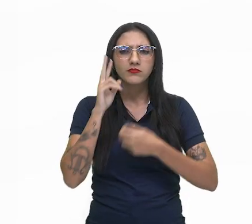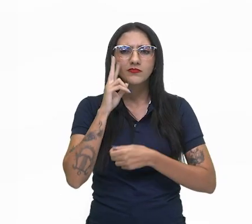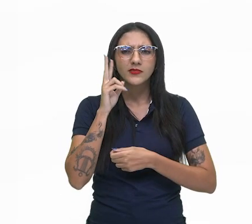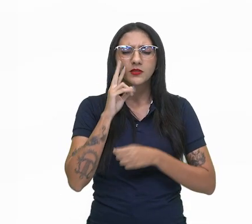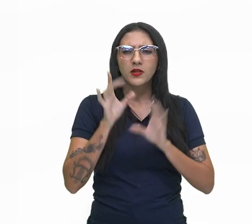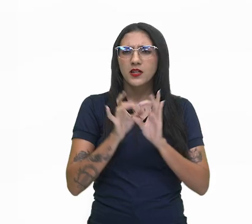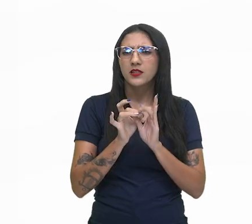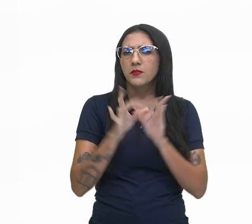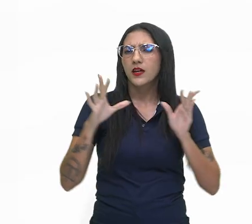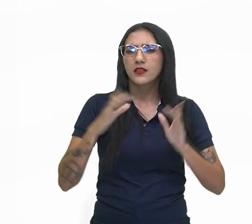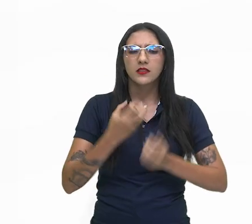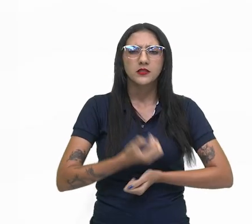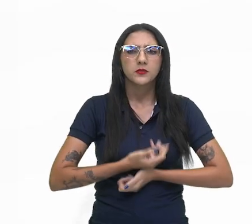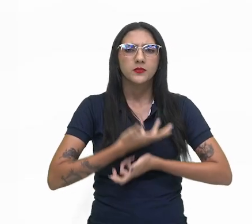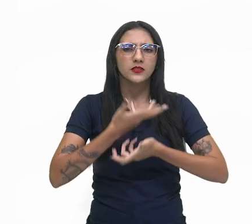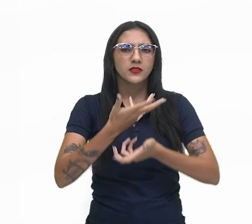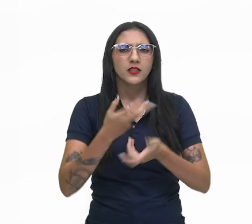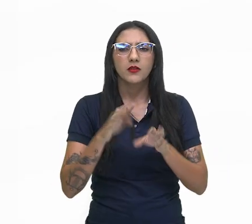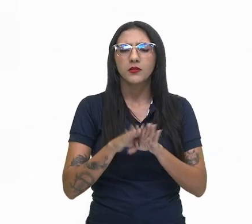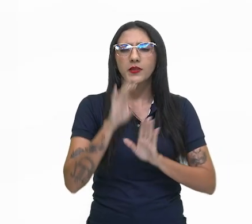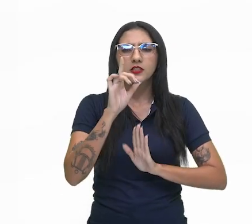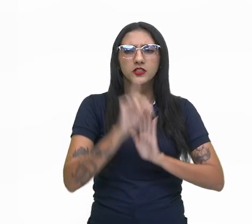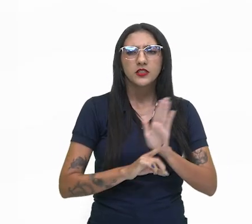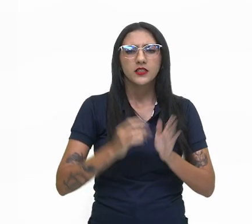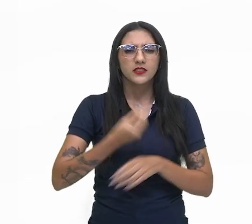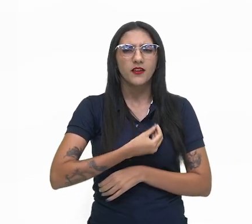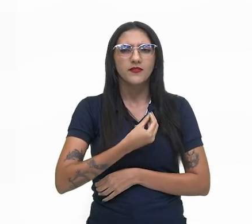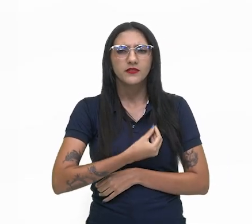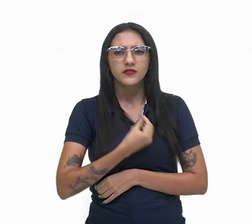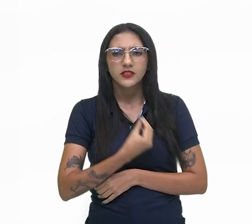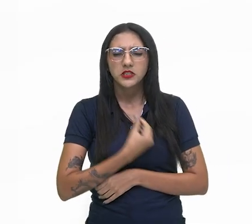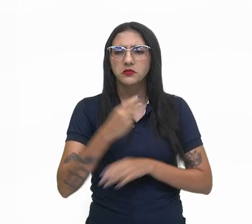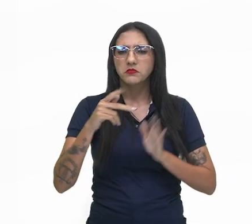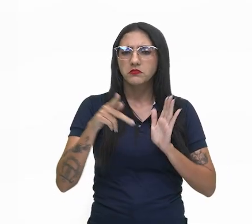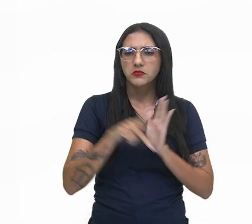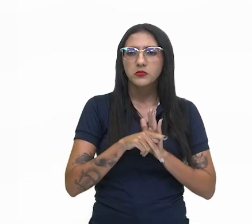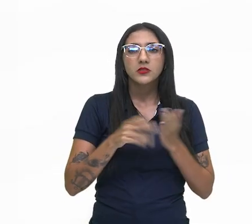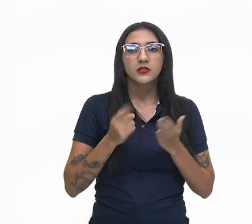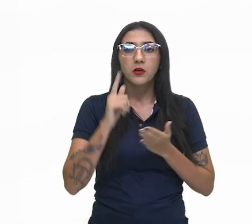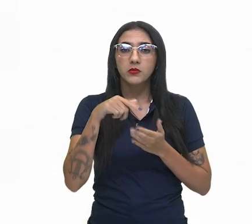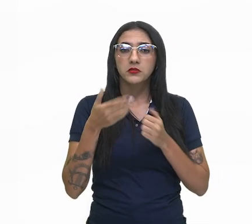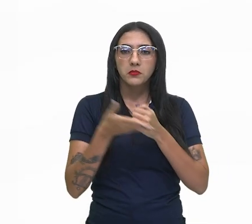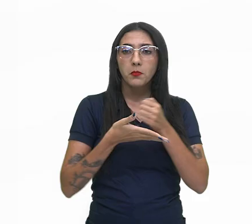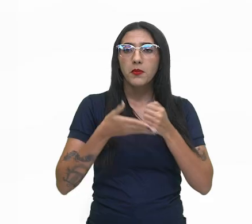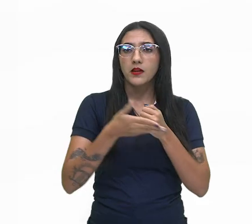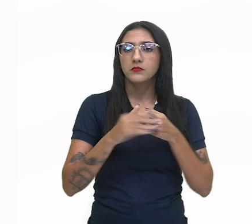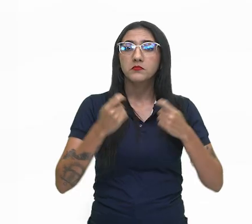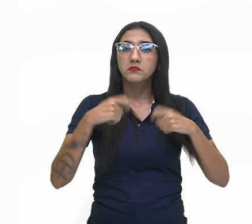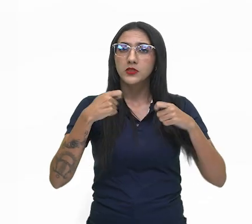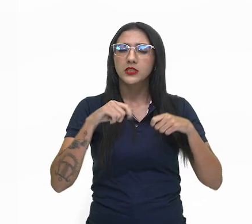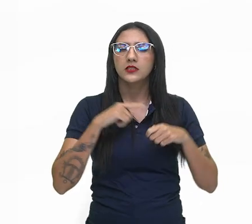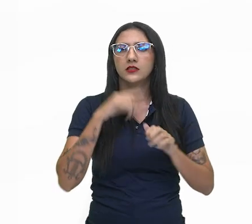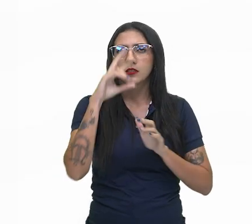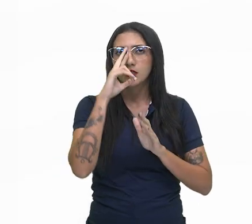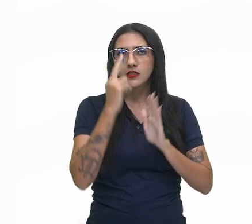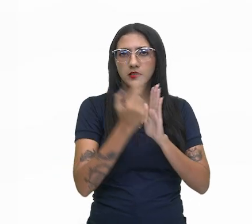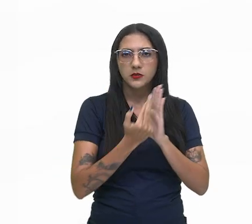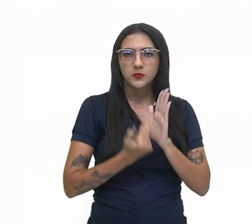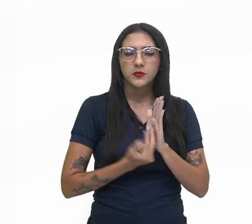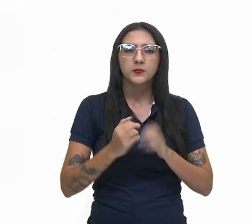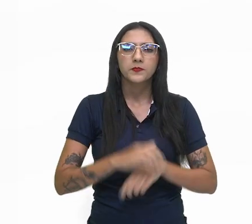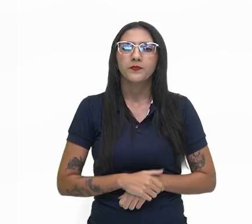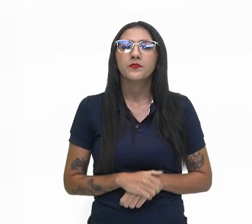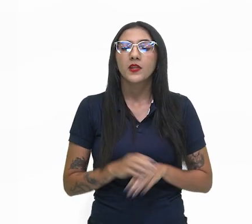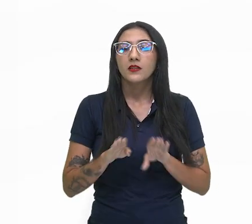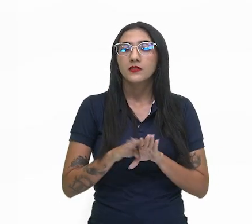liberdade de expressão, do direito à vida, do direito à propriedade, são direitos fundamentais que precisam ser respeitados. E nós